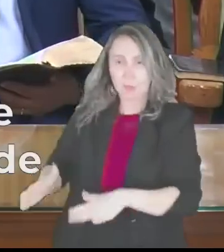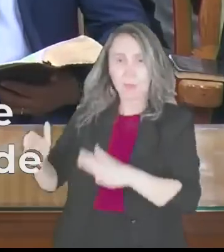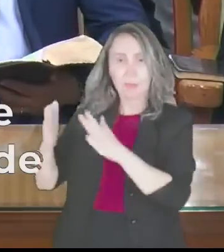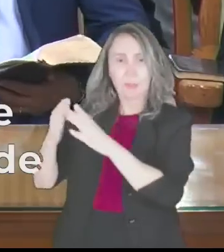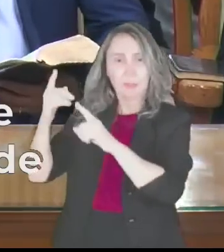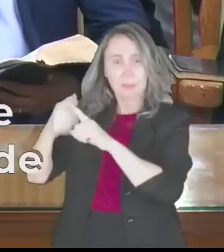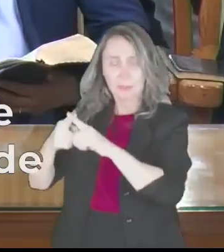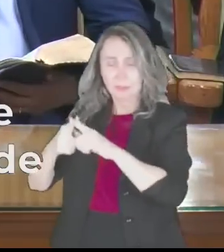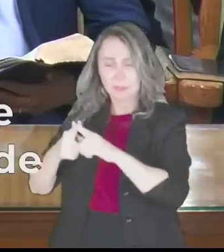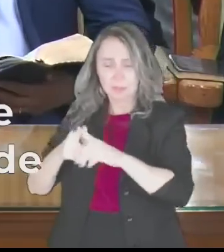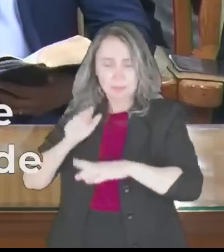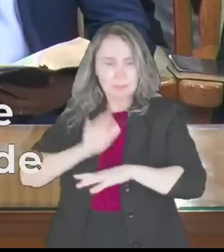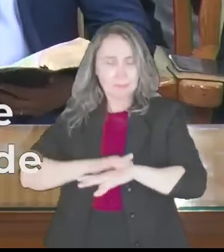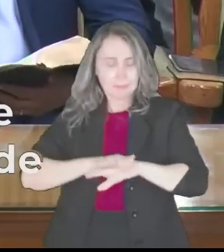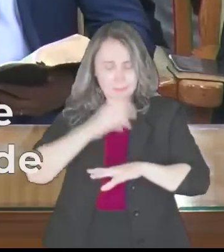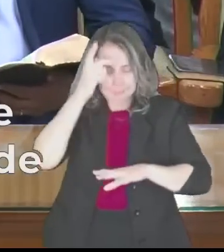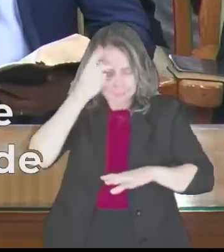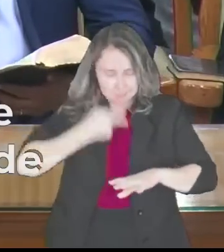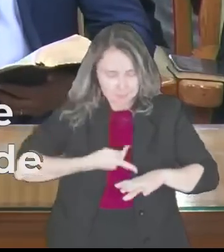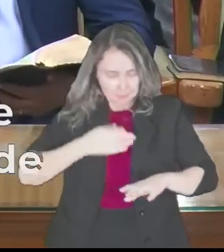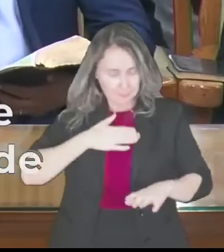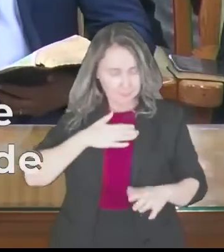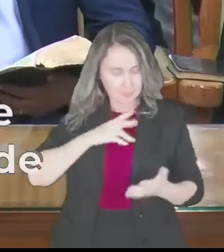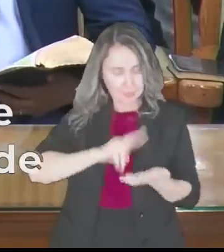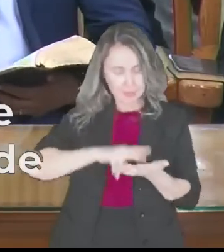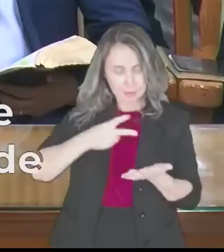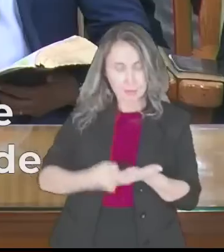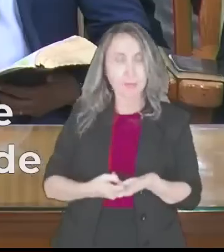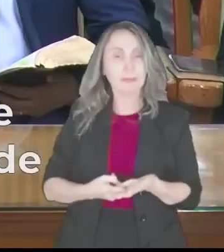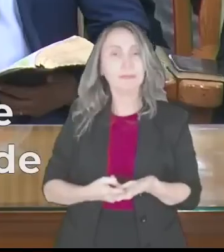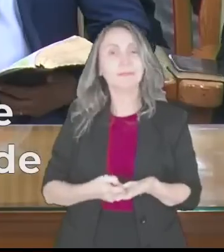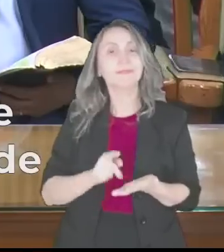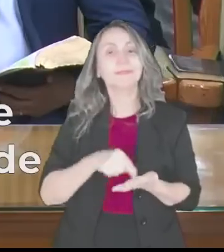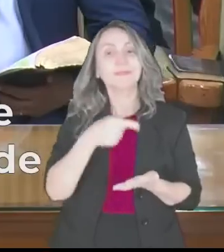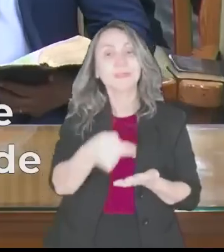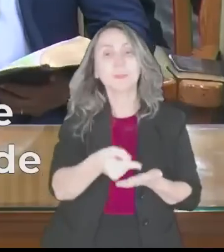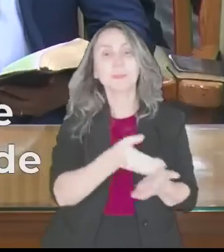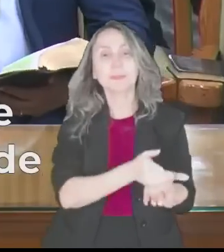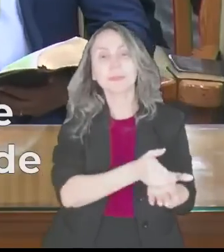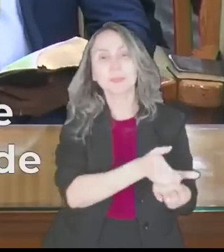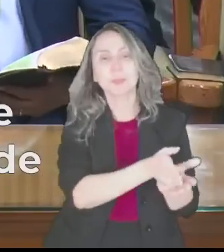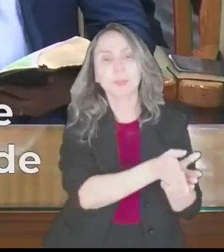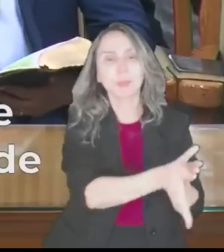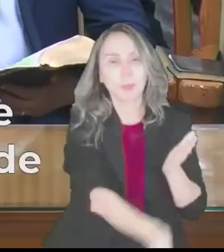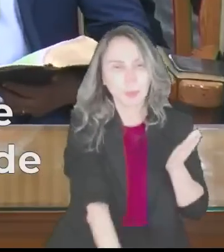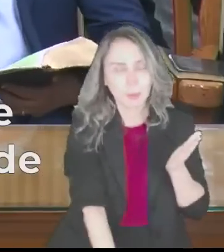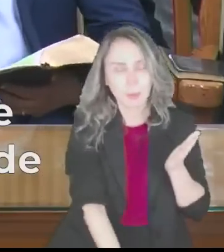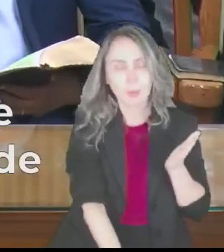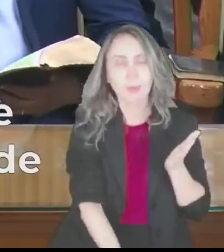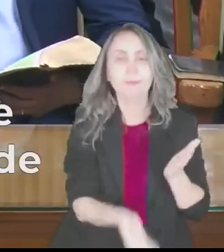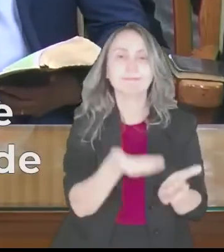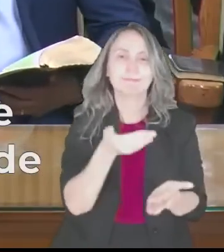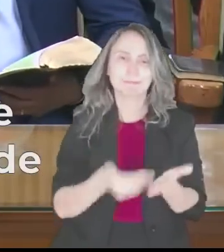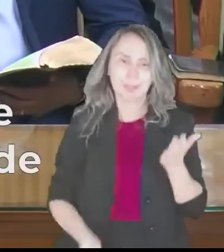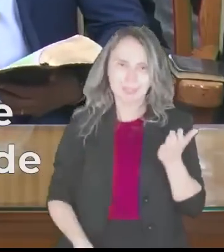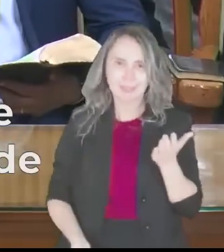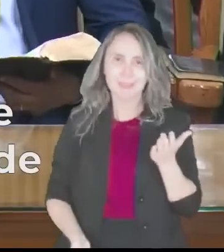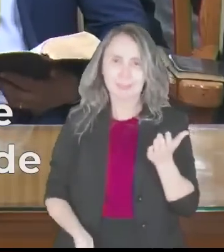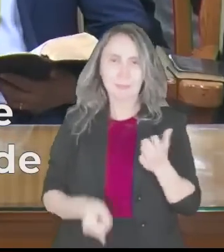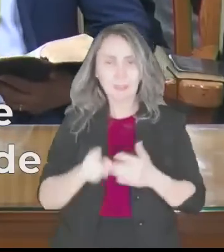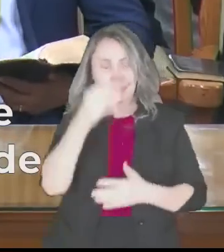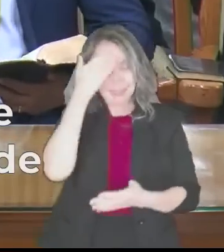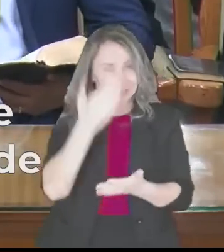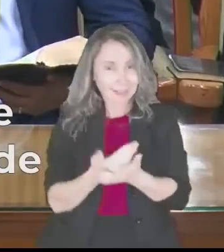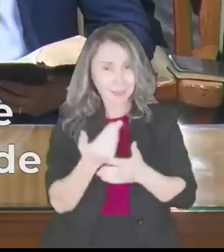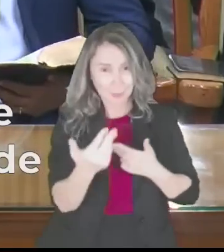verdade ou não é, irmãos amados? É verdade ou não é? Quem crê assim como eu creio? Ela disse, eu te levaria para a casa